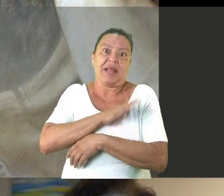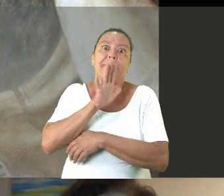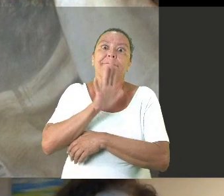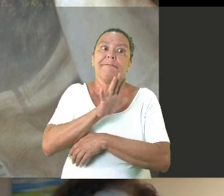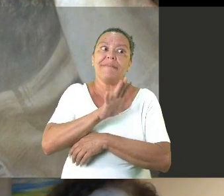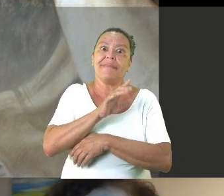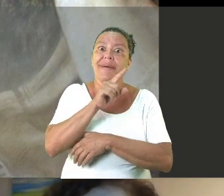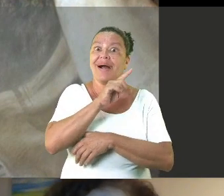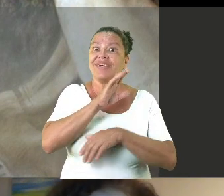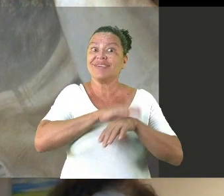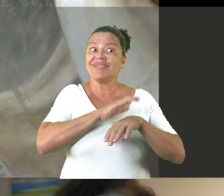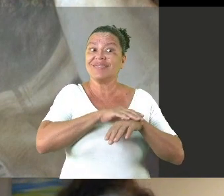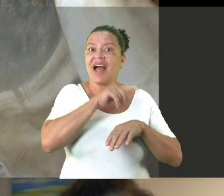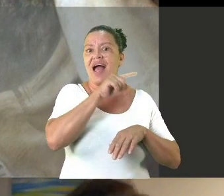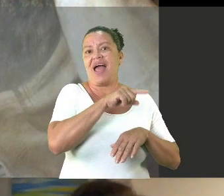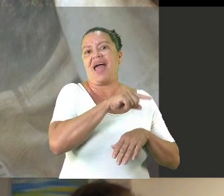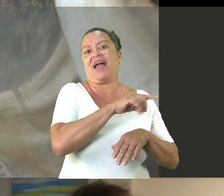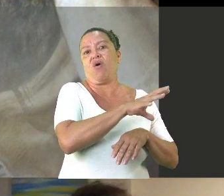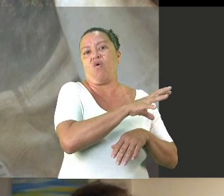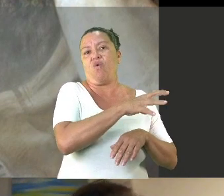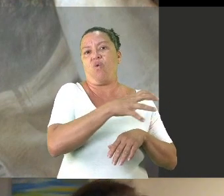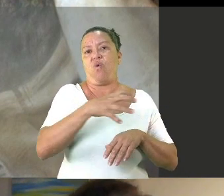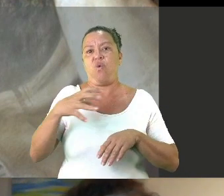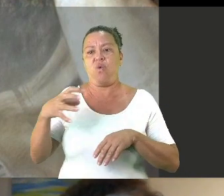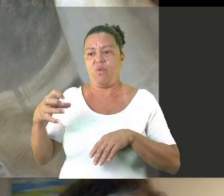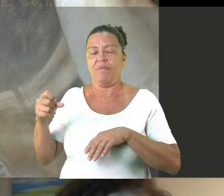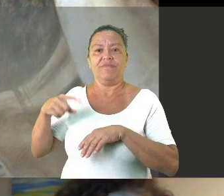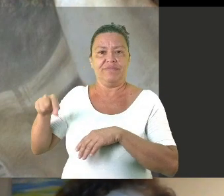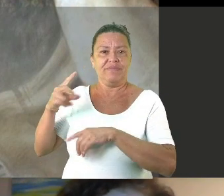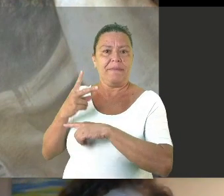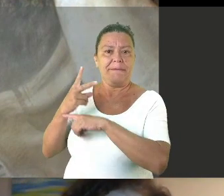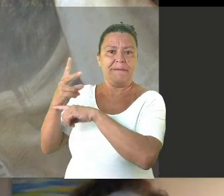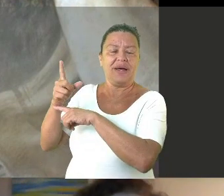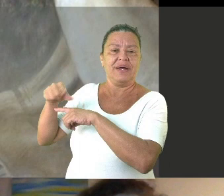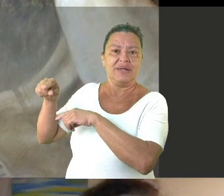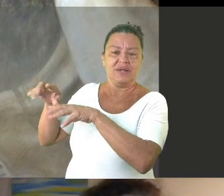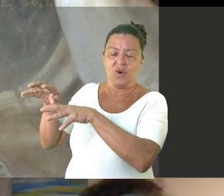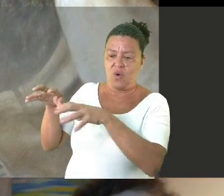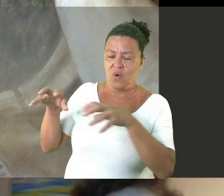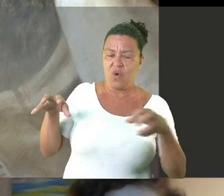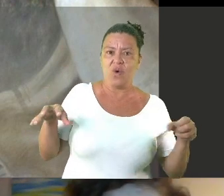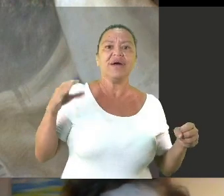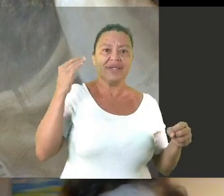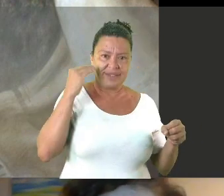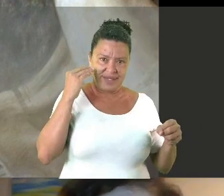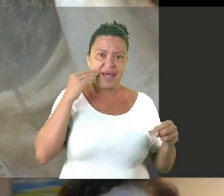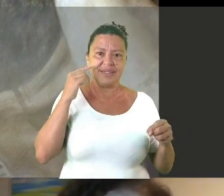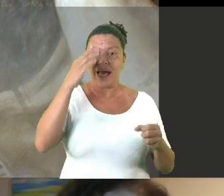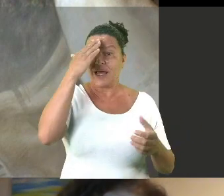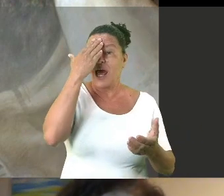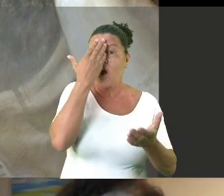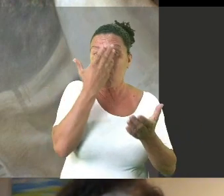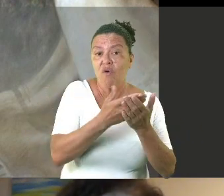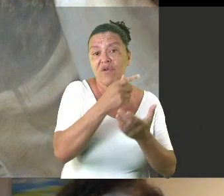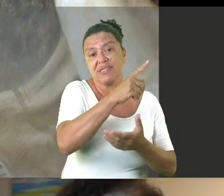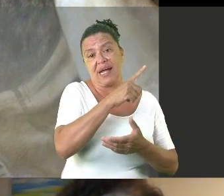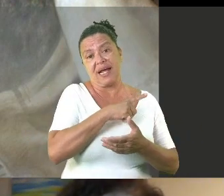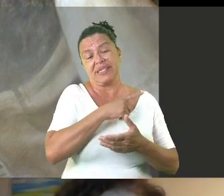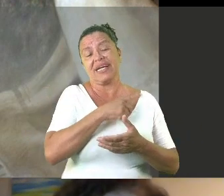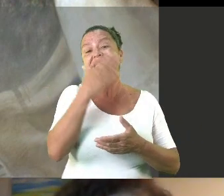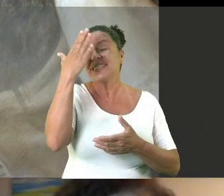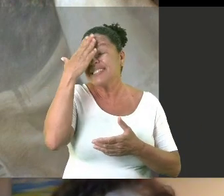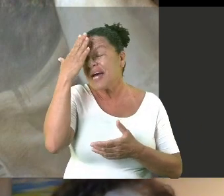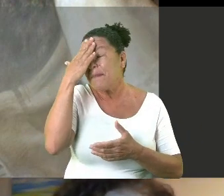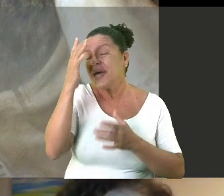foi atraída, a cura foi atraída pelo desejo ardente e pela confiança.